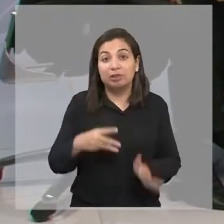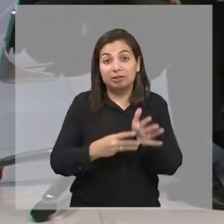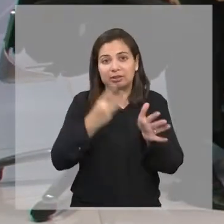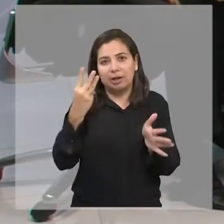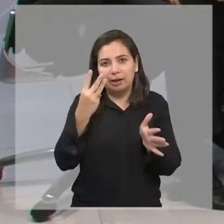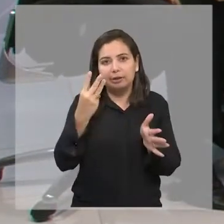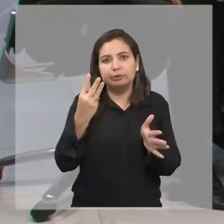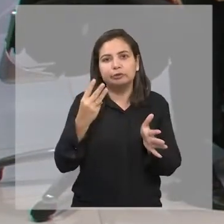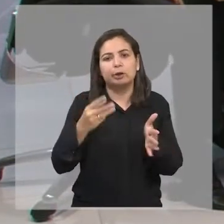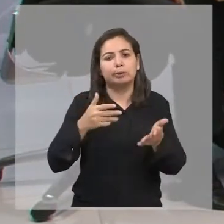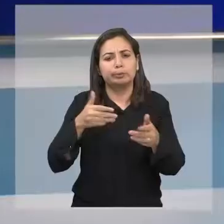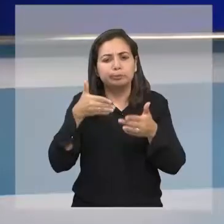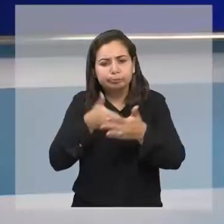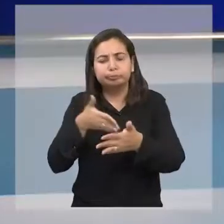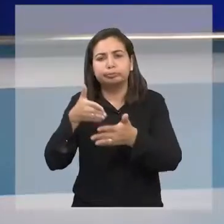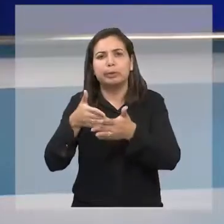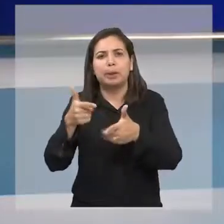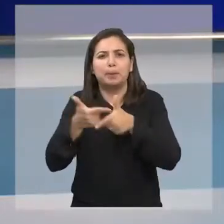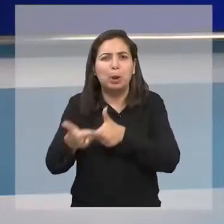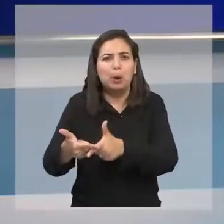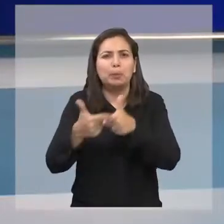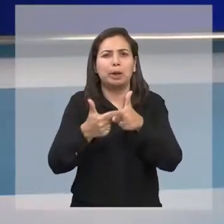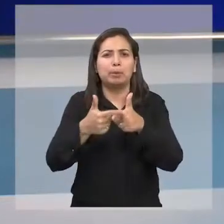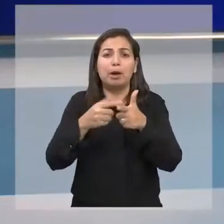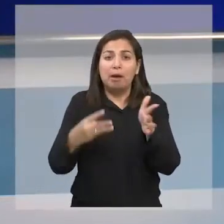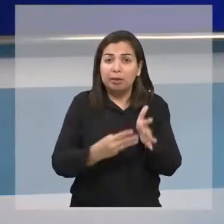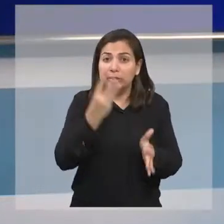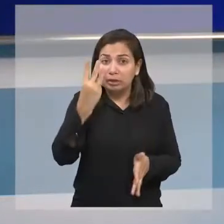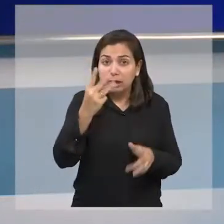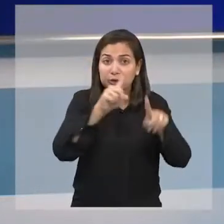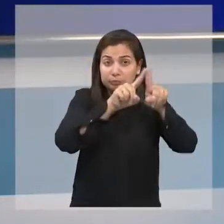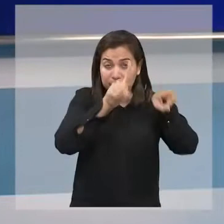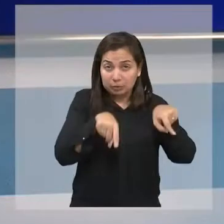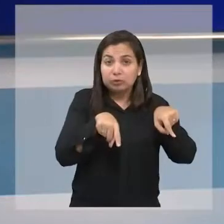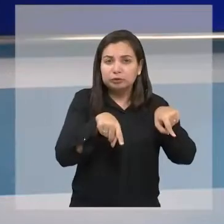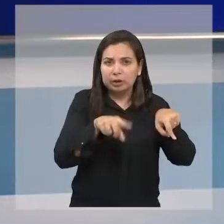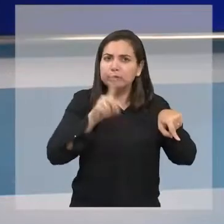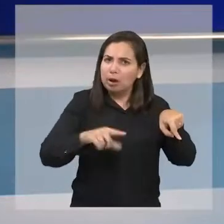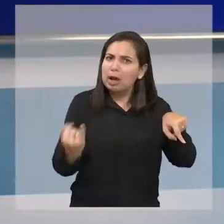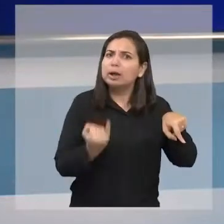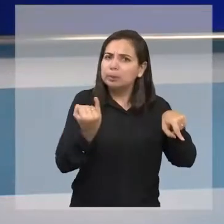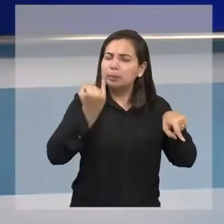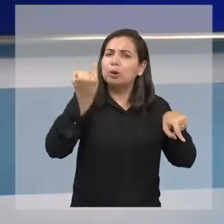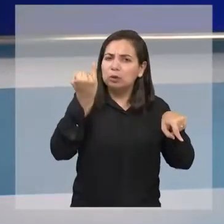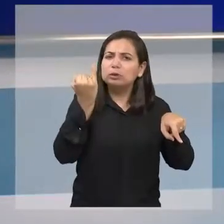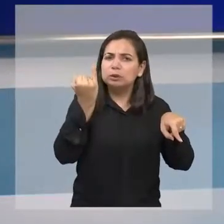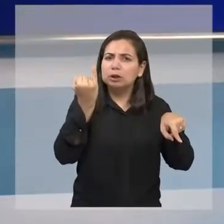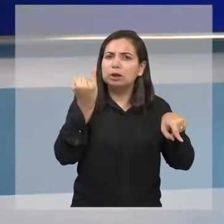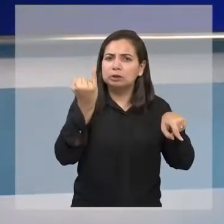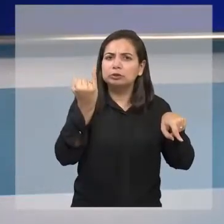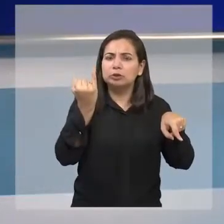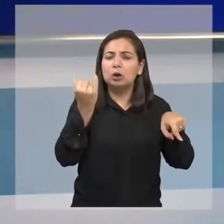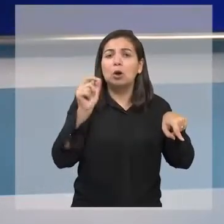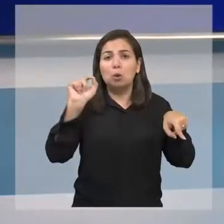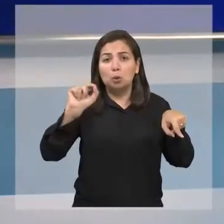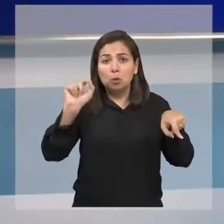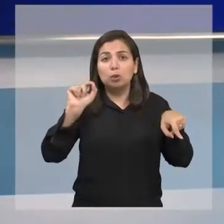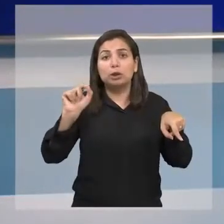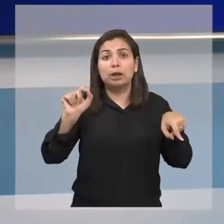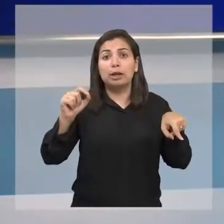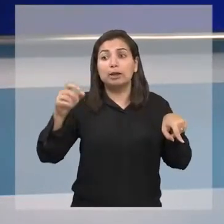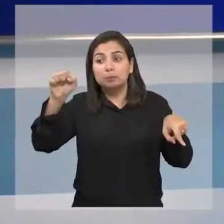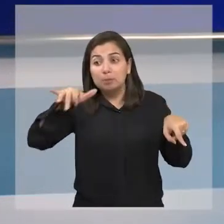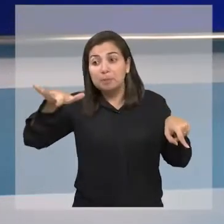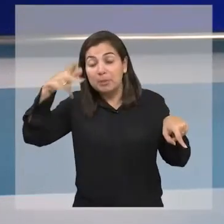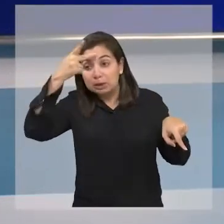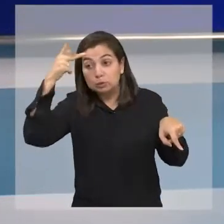derrotas em 3 projetos que eram importantes, né? Com a aceitação, inclusive, pela